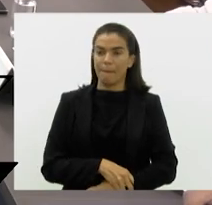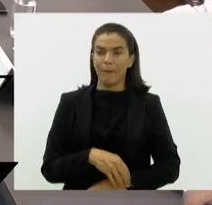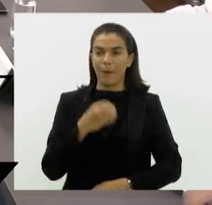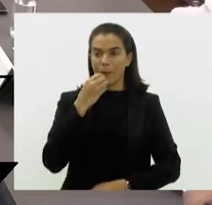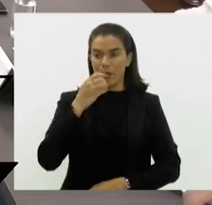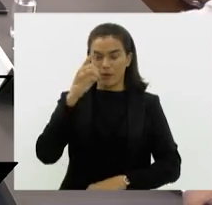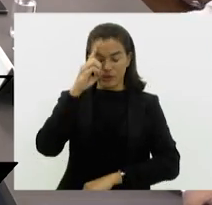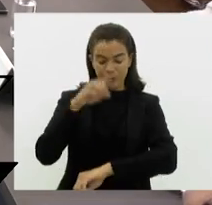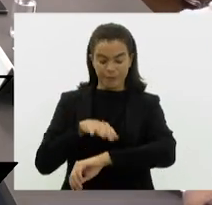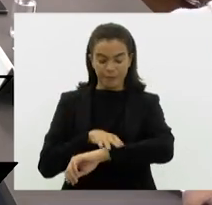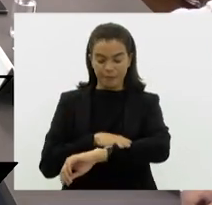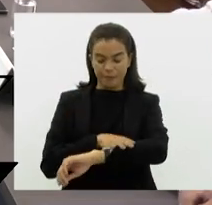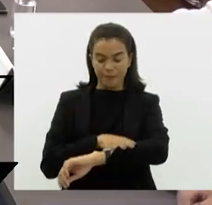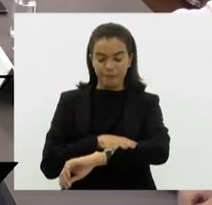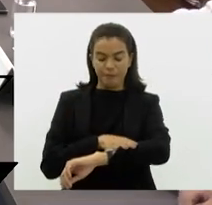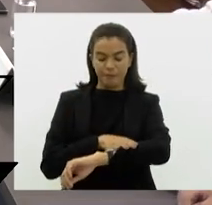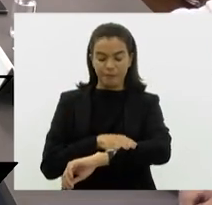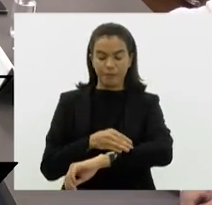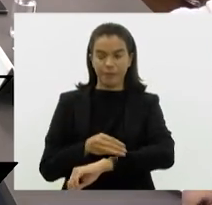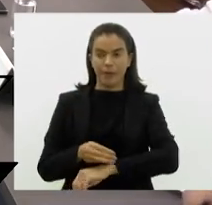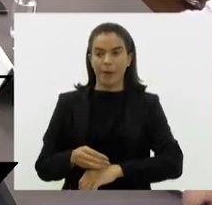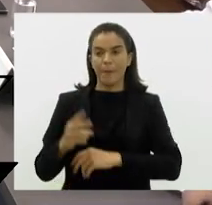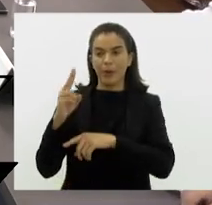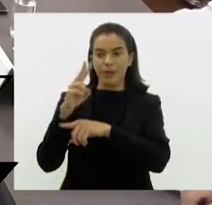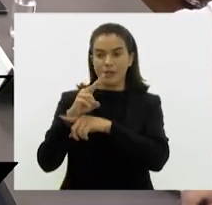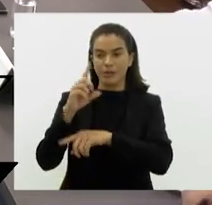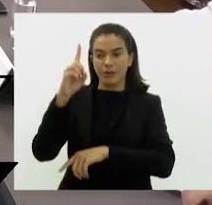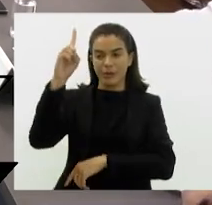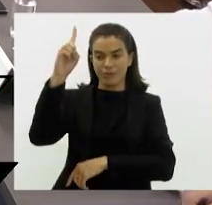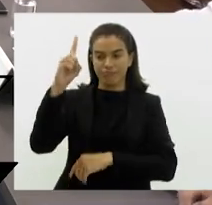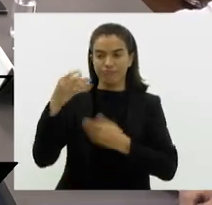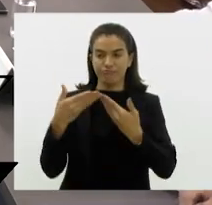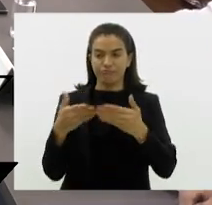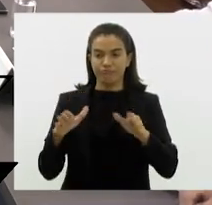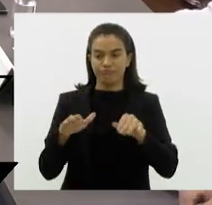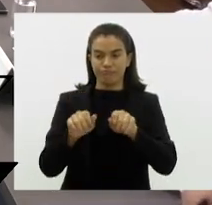Bom dia a todos. Havendo número legal sobre a proteção de Deus, declaro abertos trabalhos.